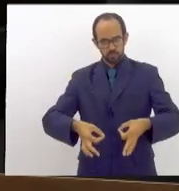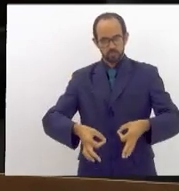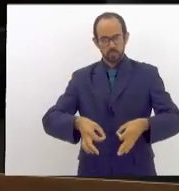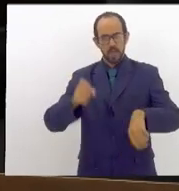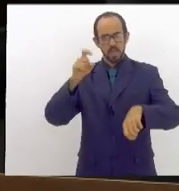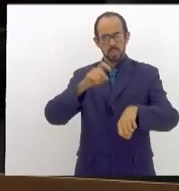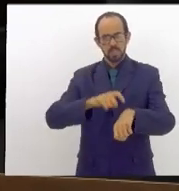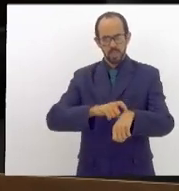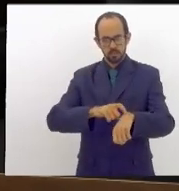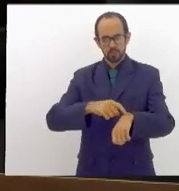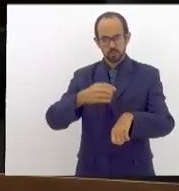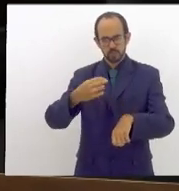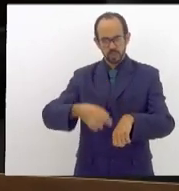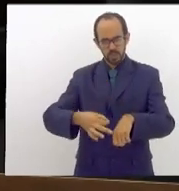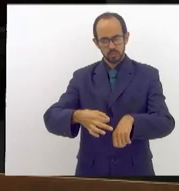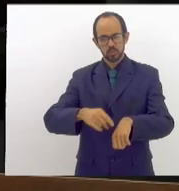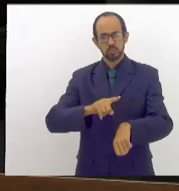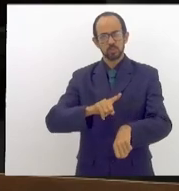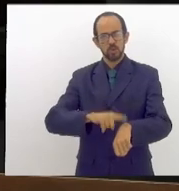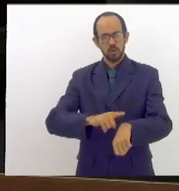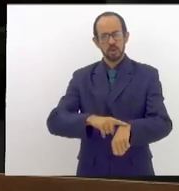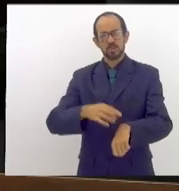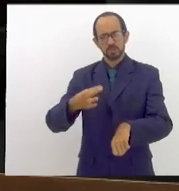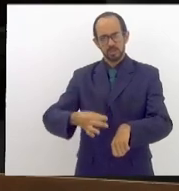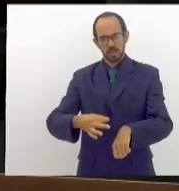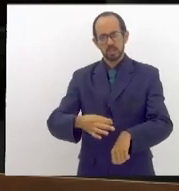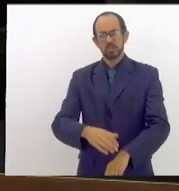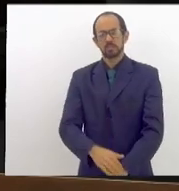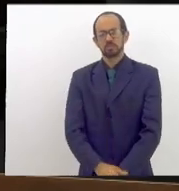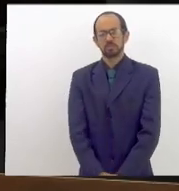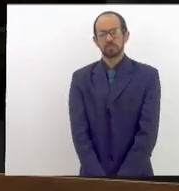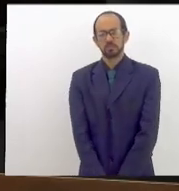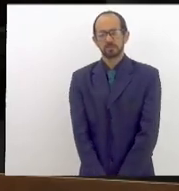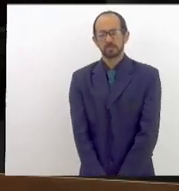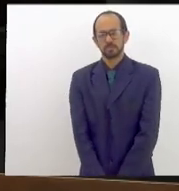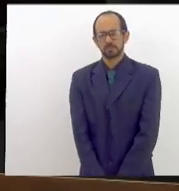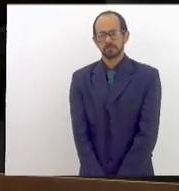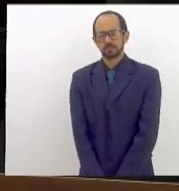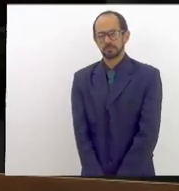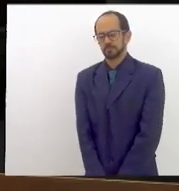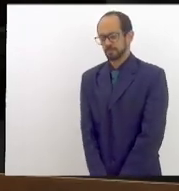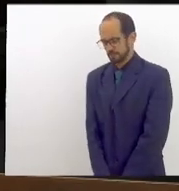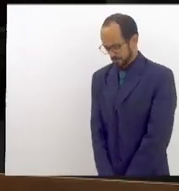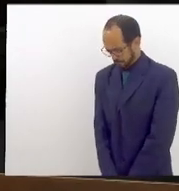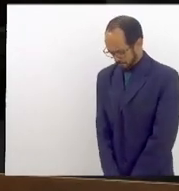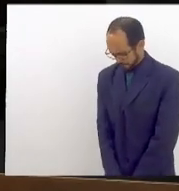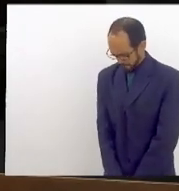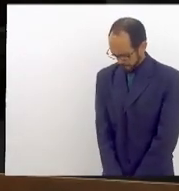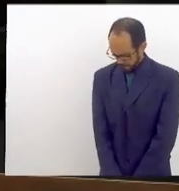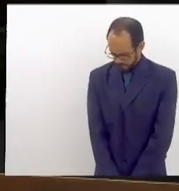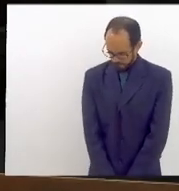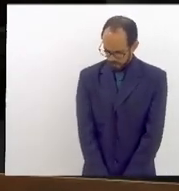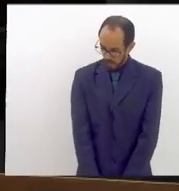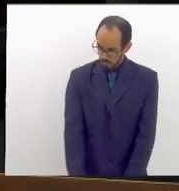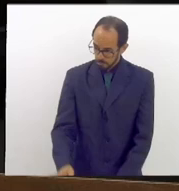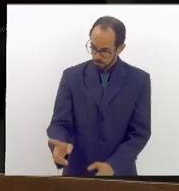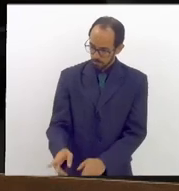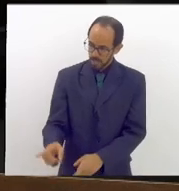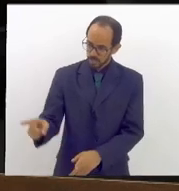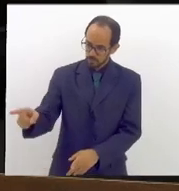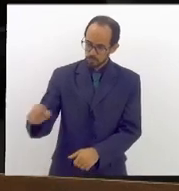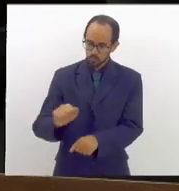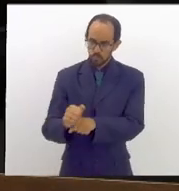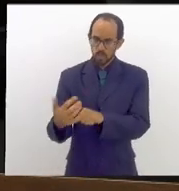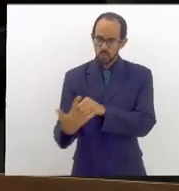tempo e a hora o senhor mesmo com